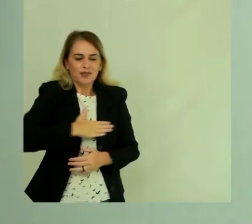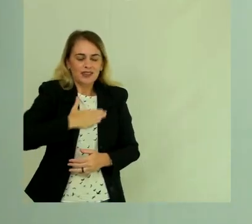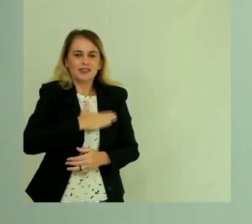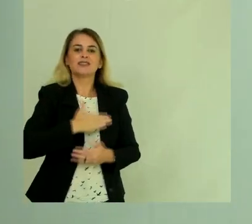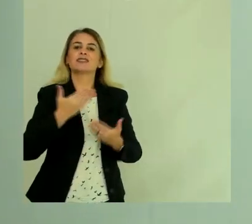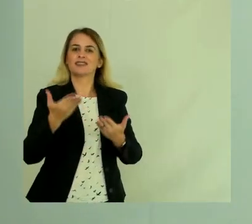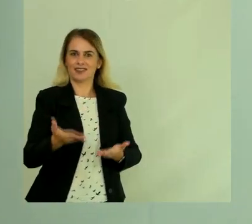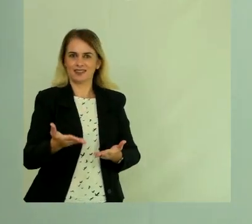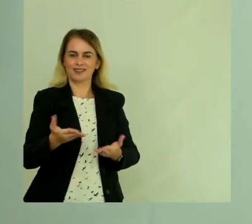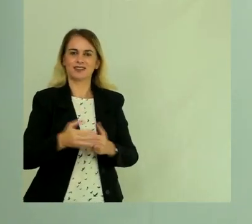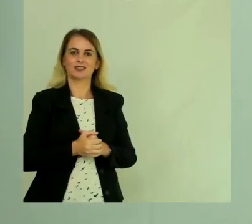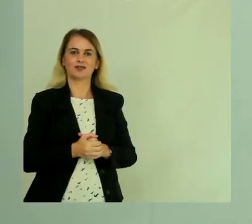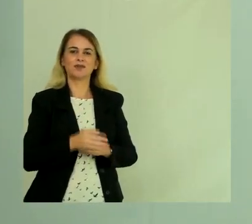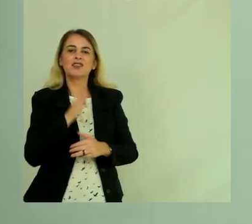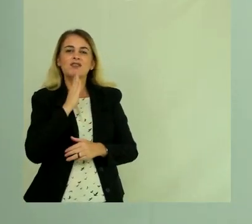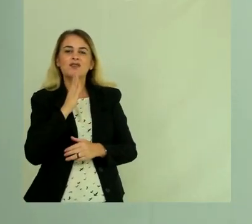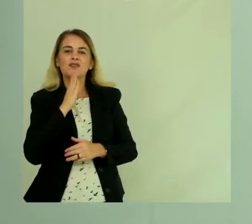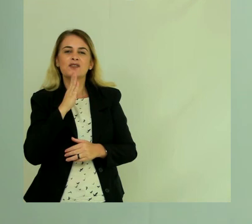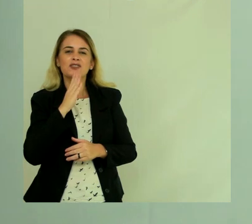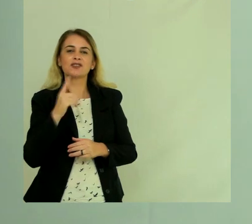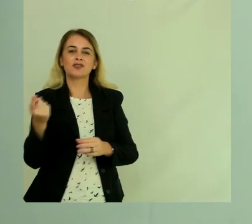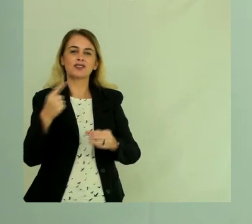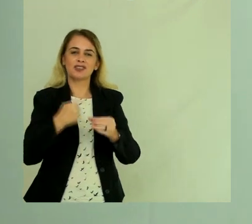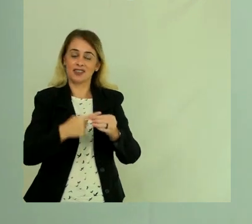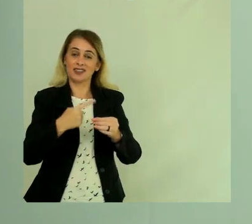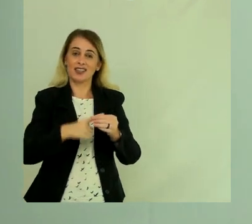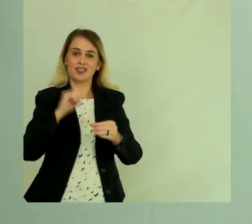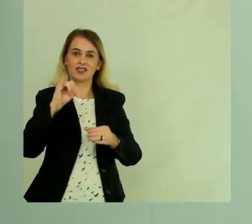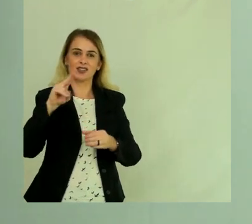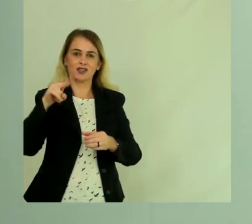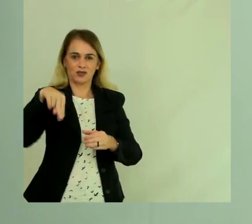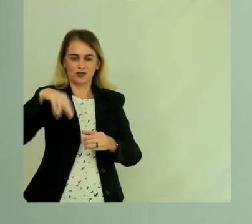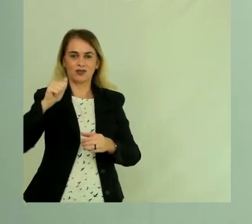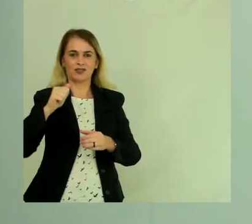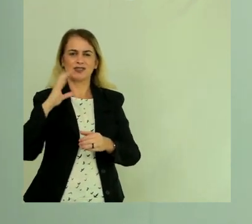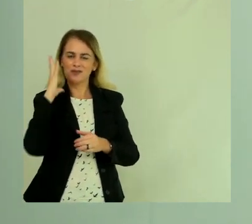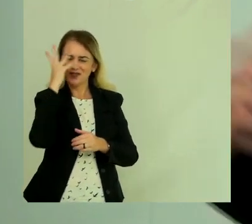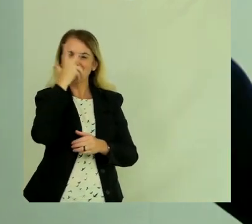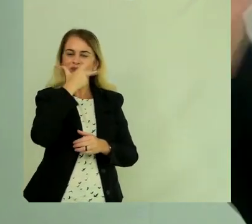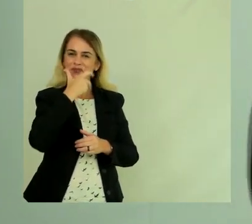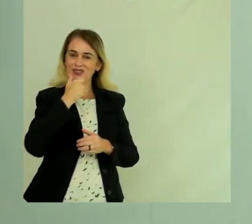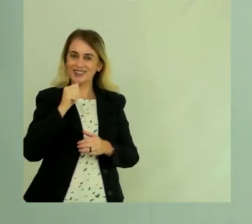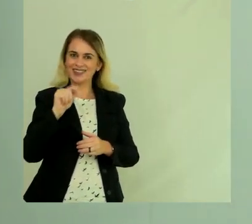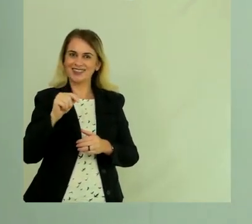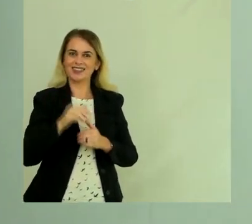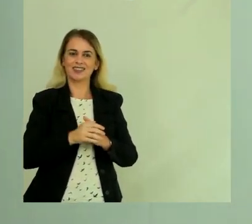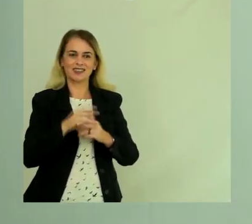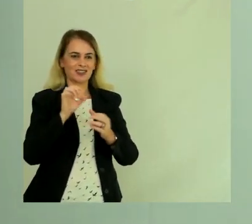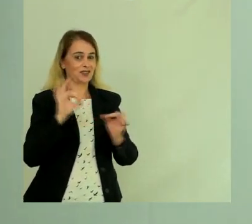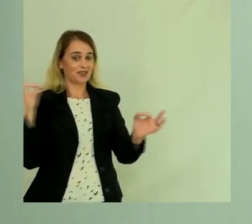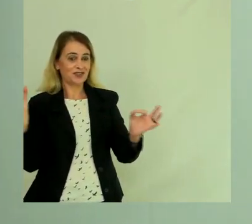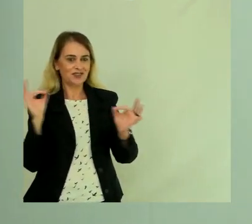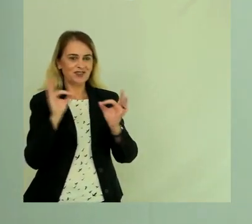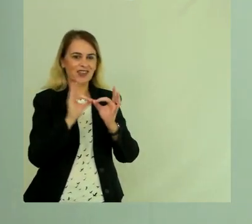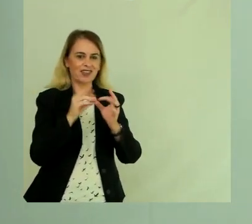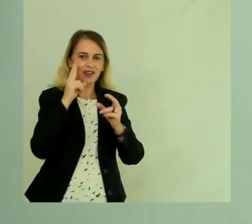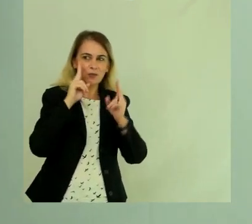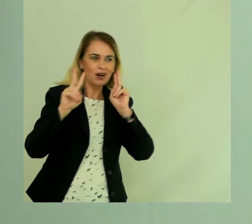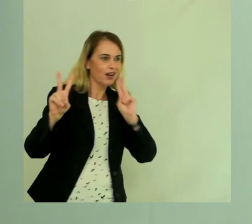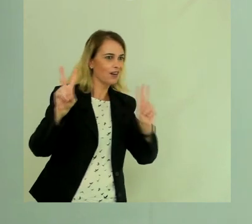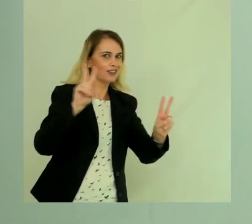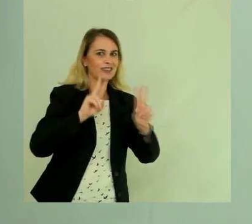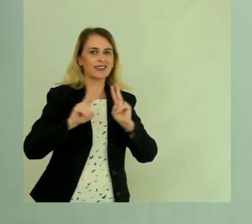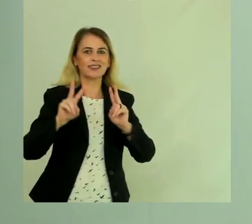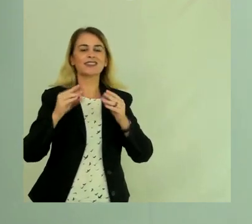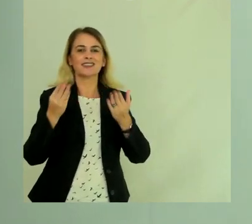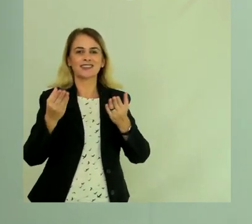eu estar aqui, conhecer um pouco mais também da cidade de Una, uma cidade muito bonita, pelo que eu passei aqui já no centro, gostei muito.